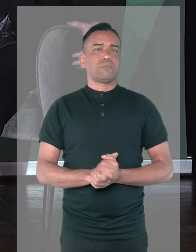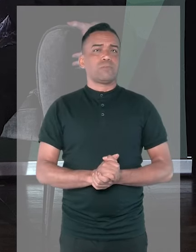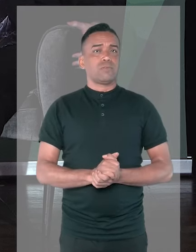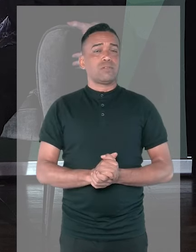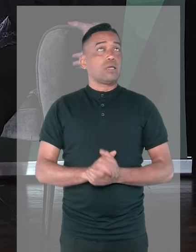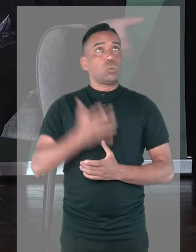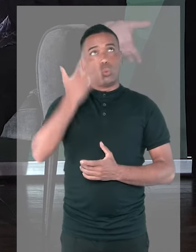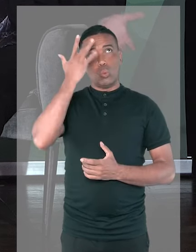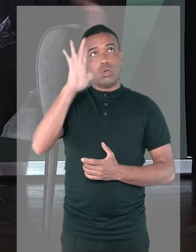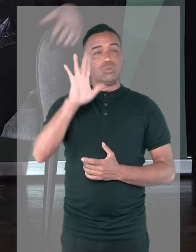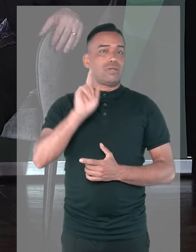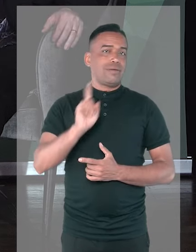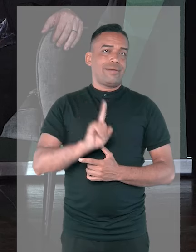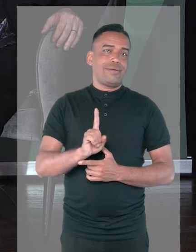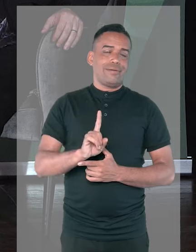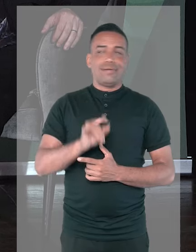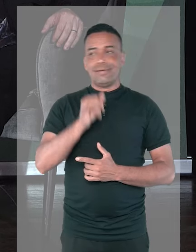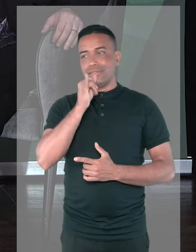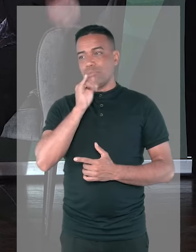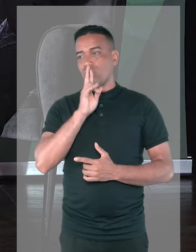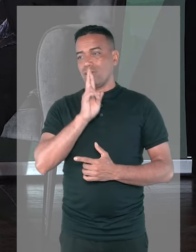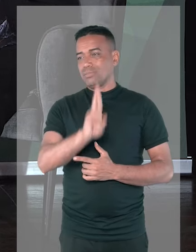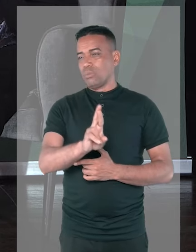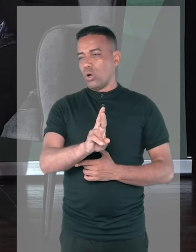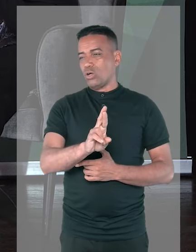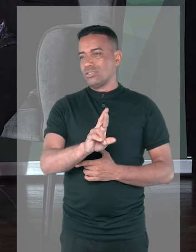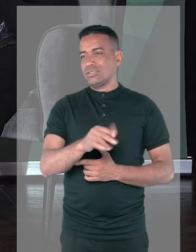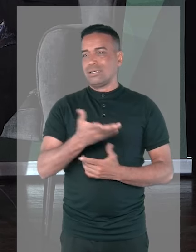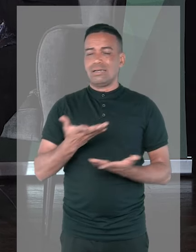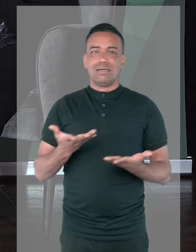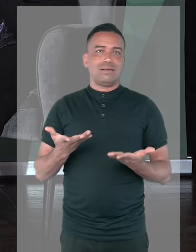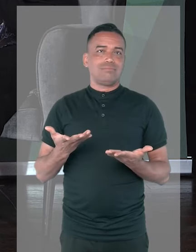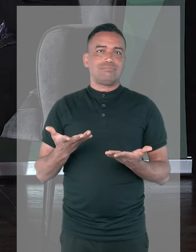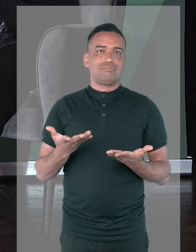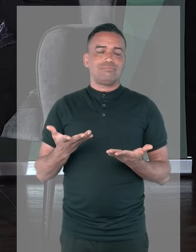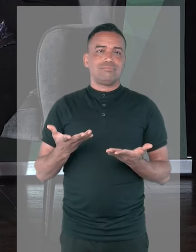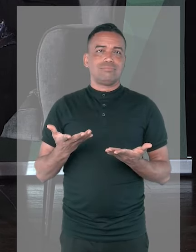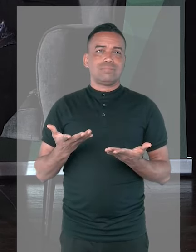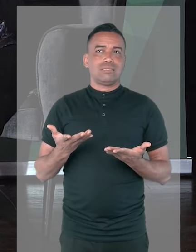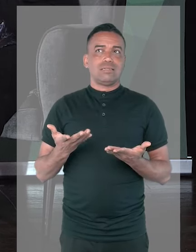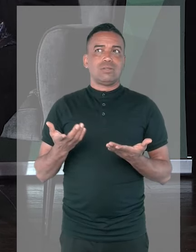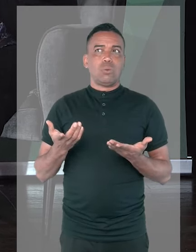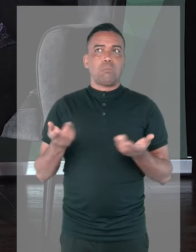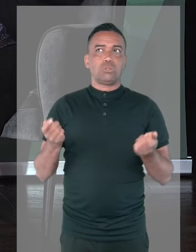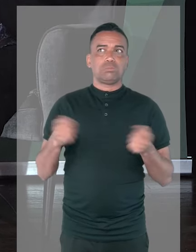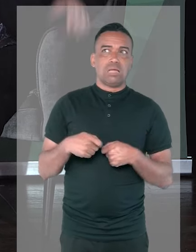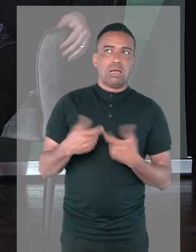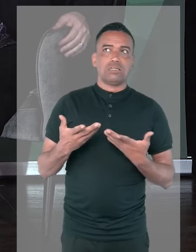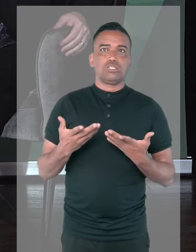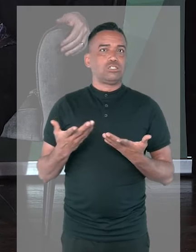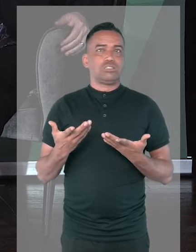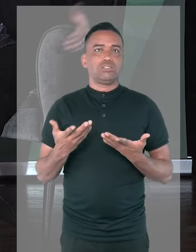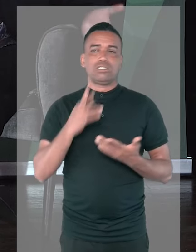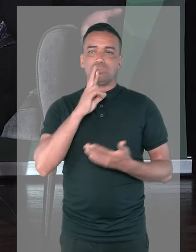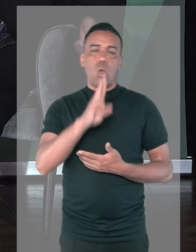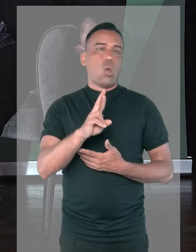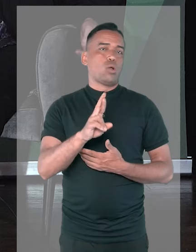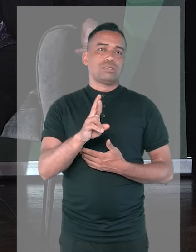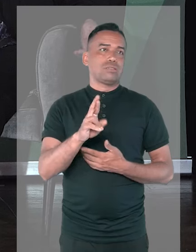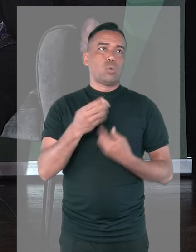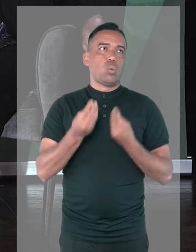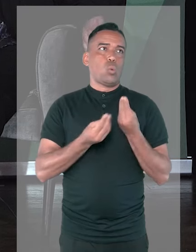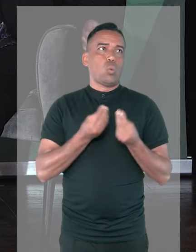Eu não sei, eu não tenho a resposta para essa, assim, uma possibilidade de o que